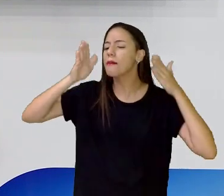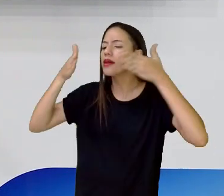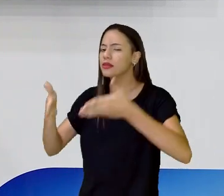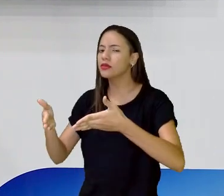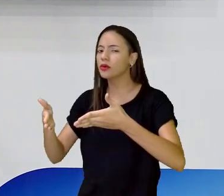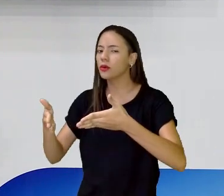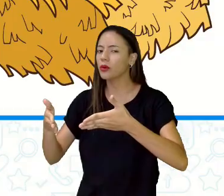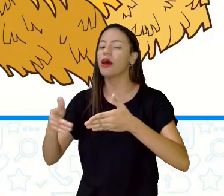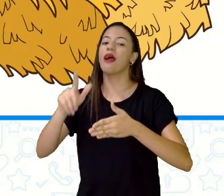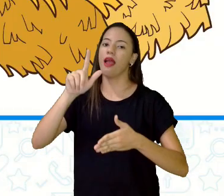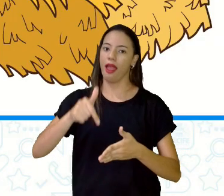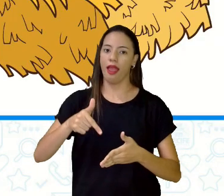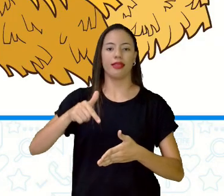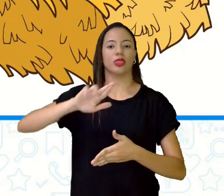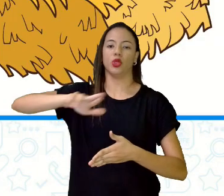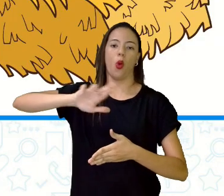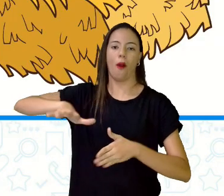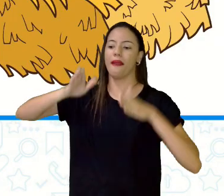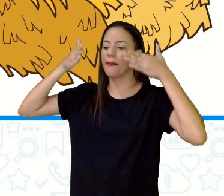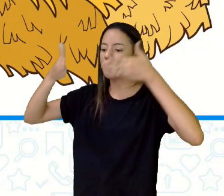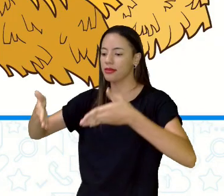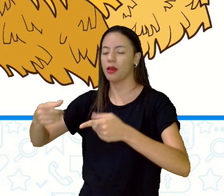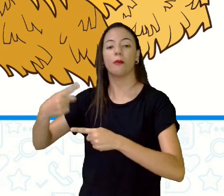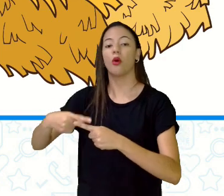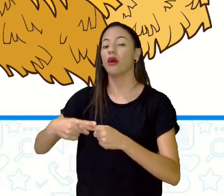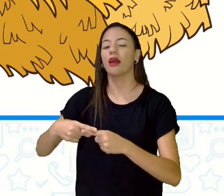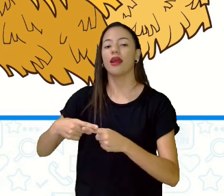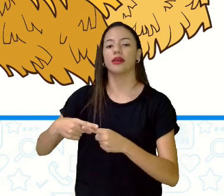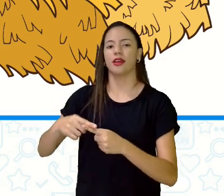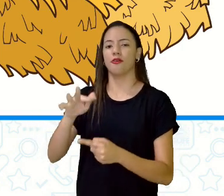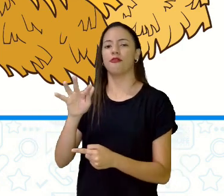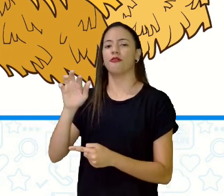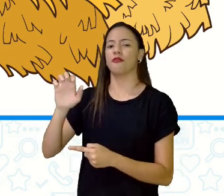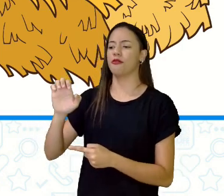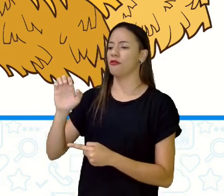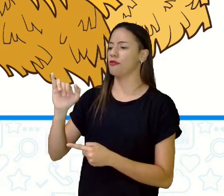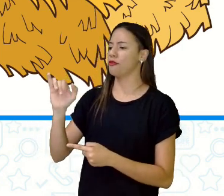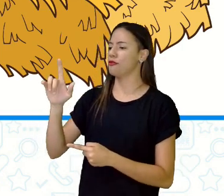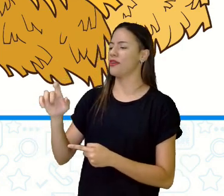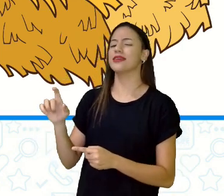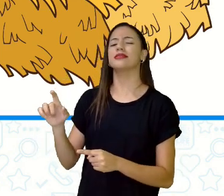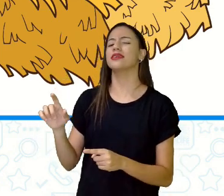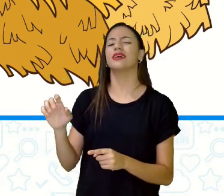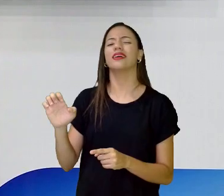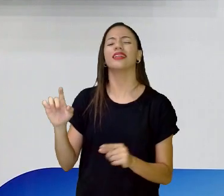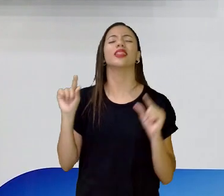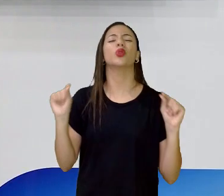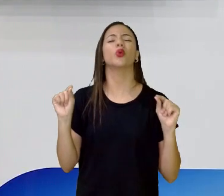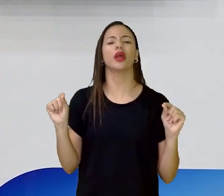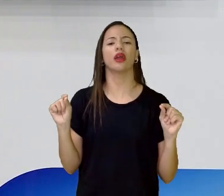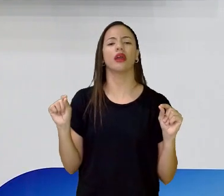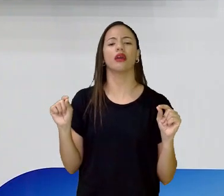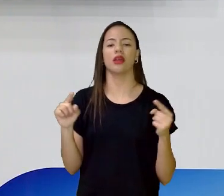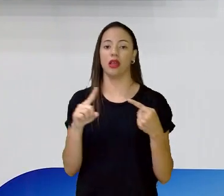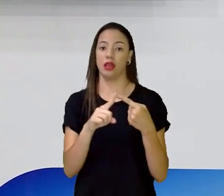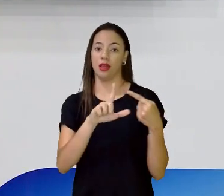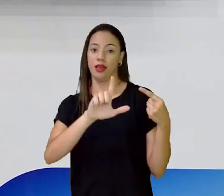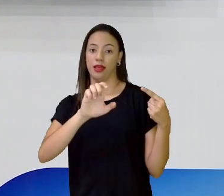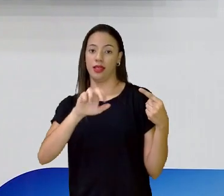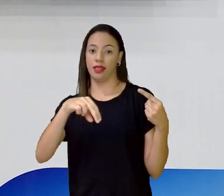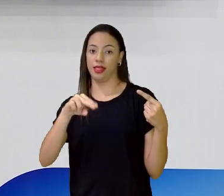precisa dizer de que é o feixe. É feixe de quê, professora? Você tem um feixe de lenhas ou um feixe